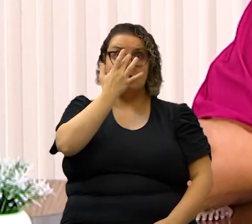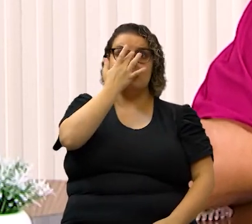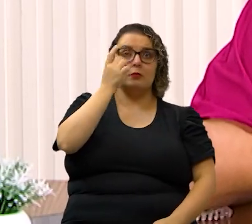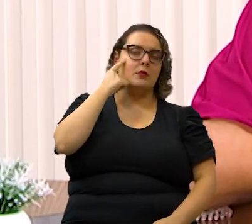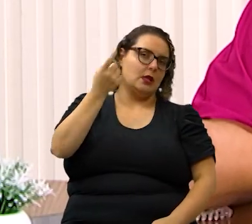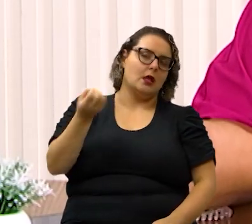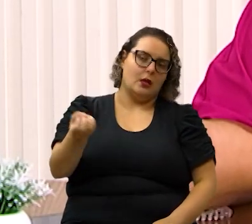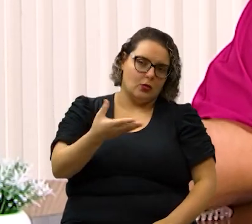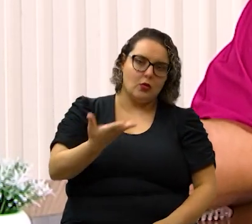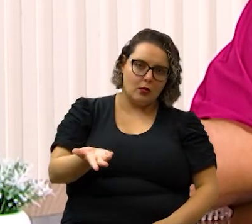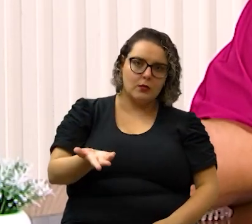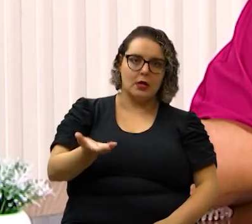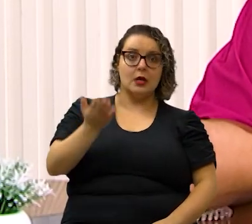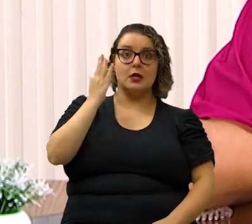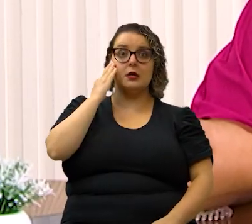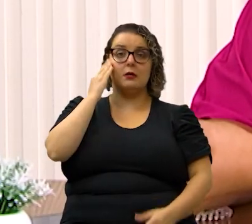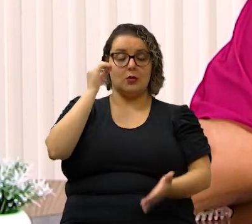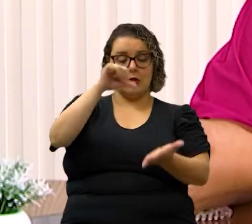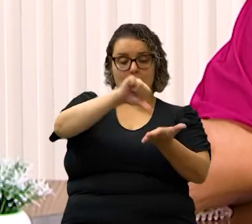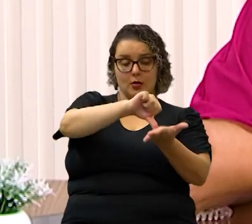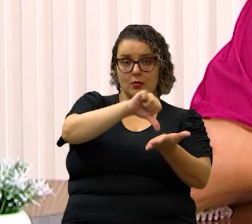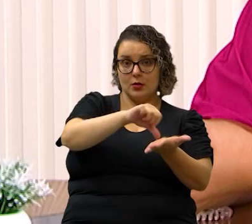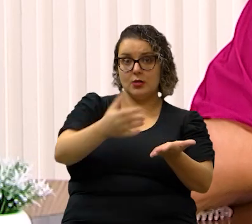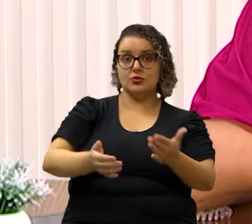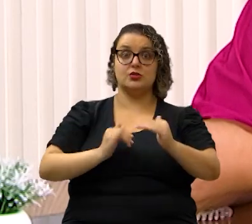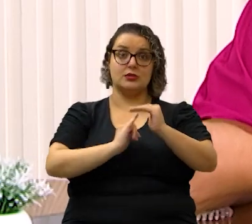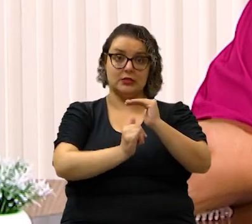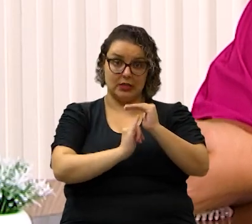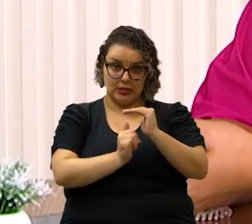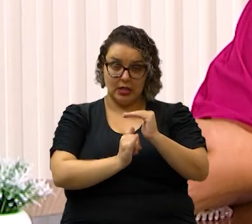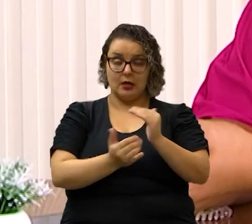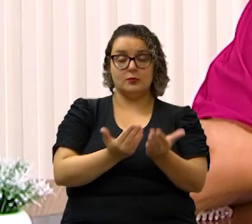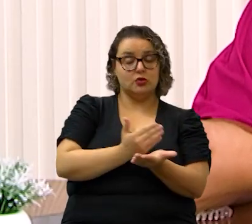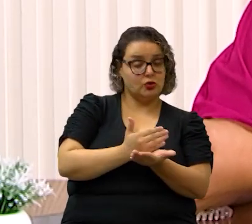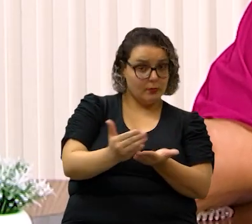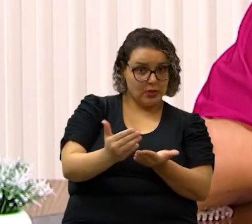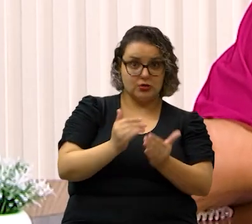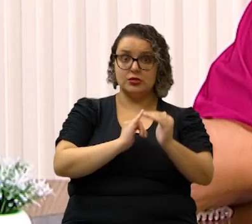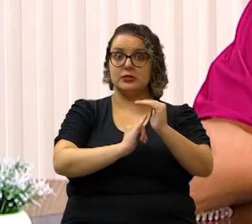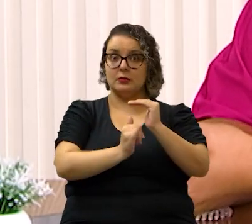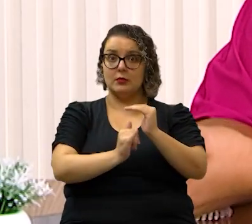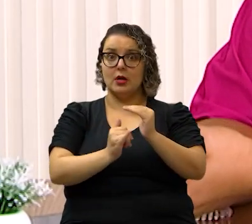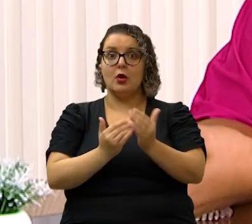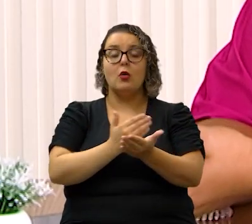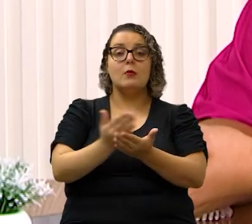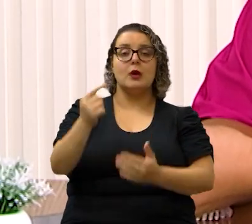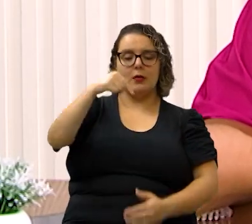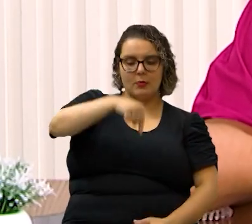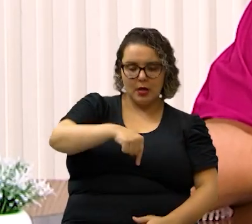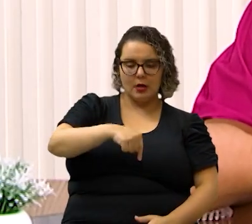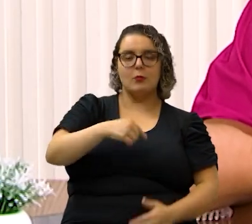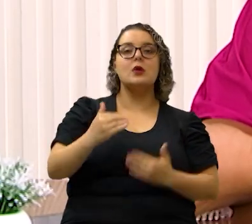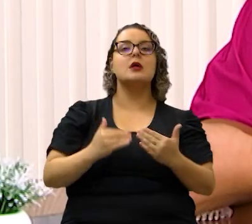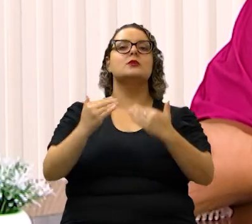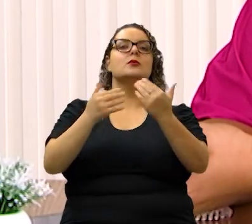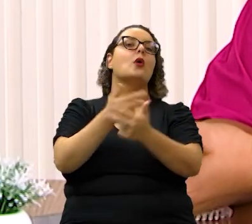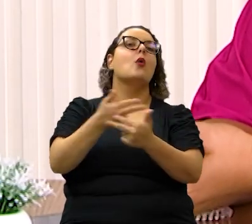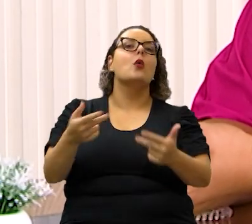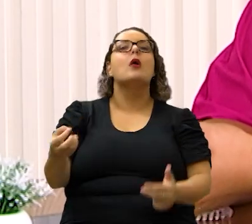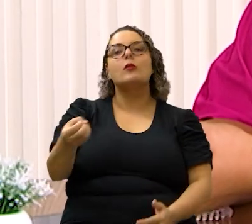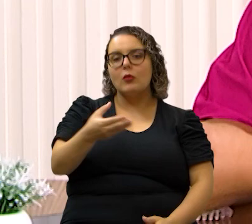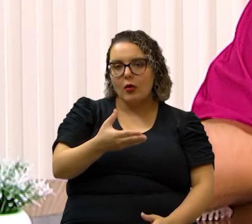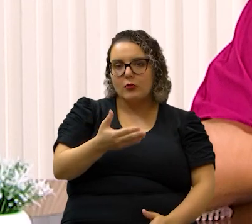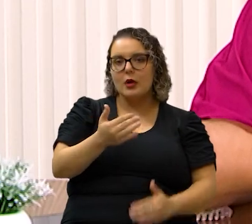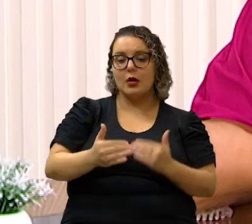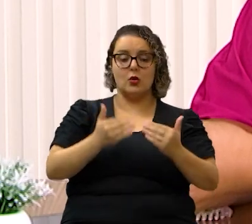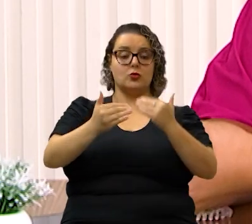uma ideia nova. Sabia que era polo de startups, pilotos de startups, e quis vir para cá para isso, para a gente desenvolver algo